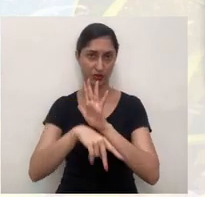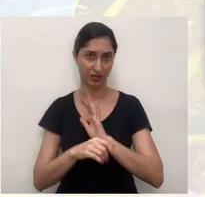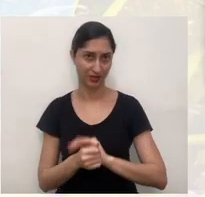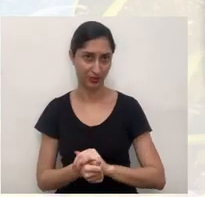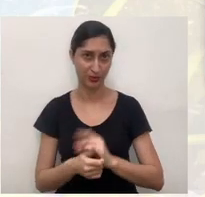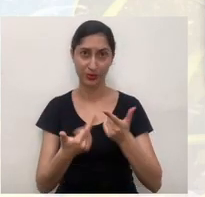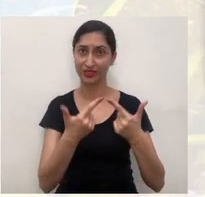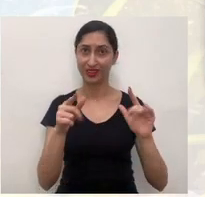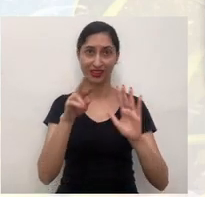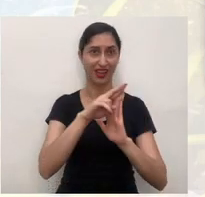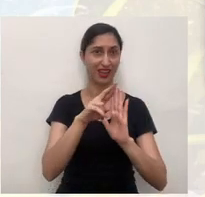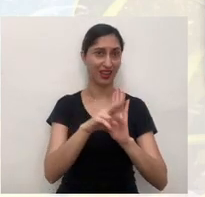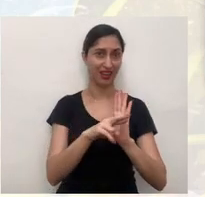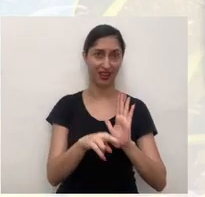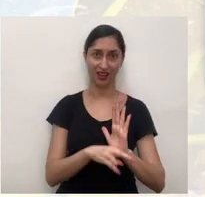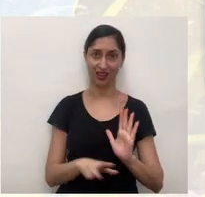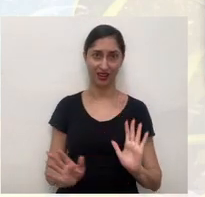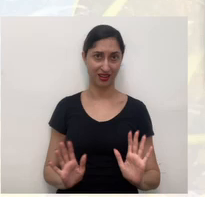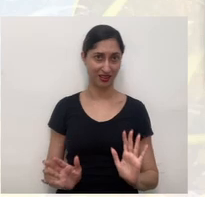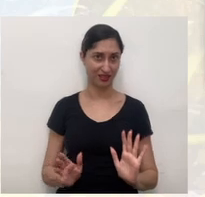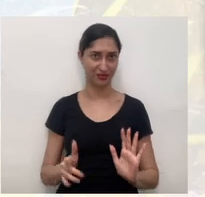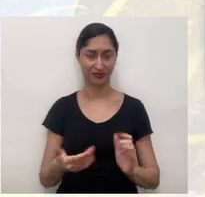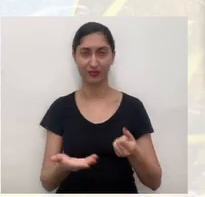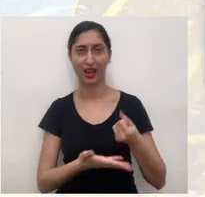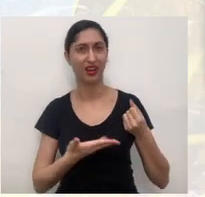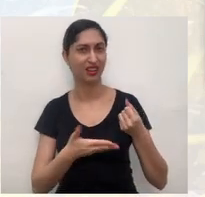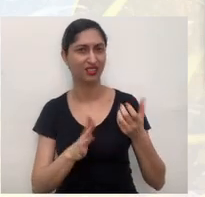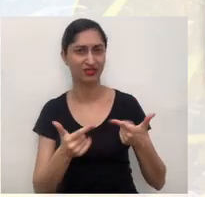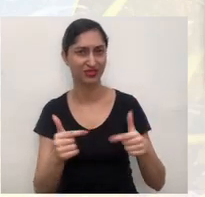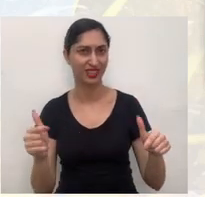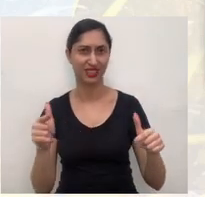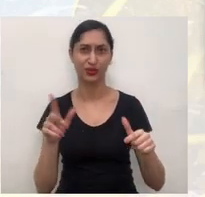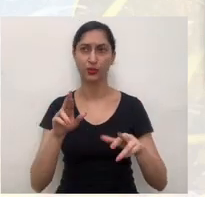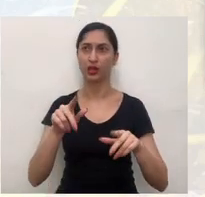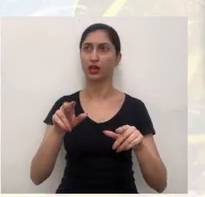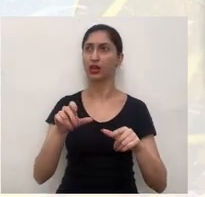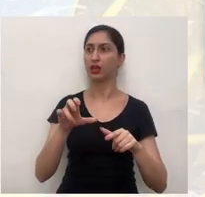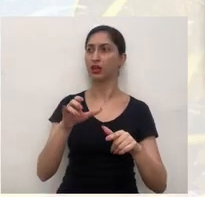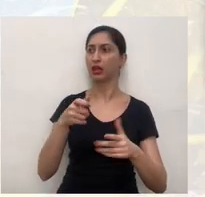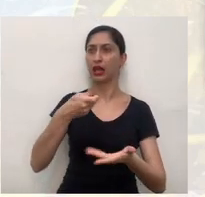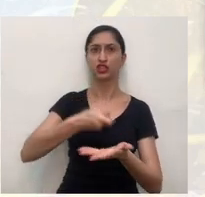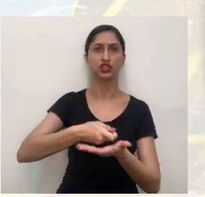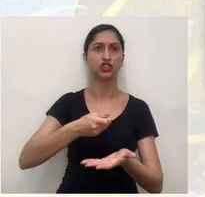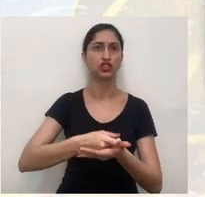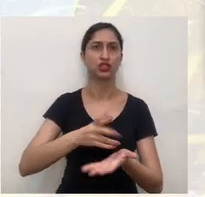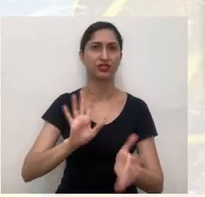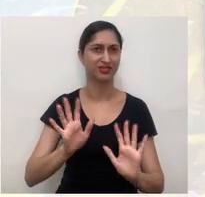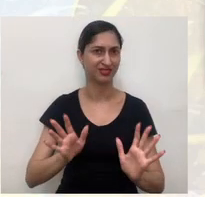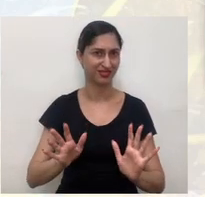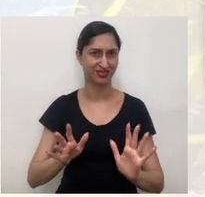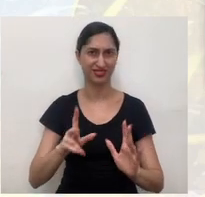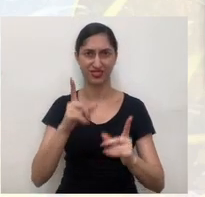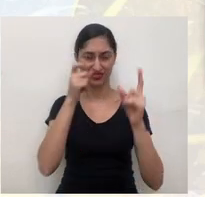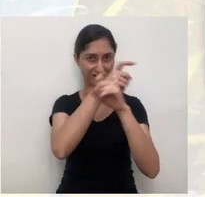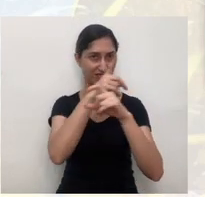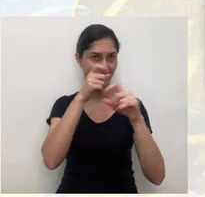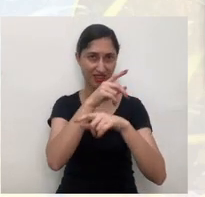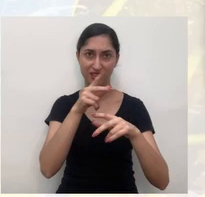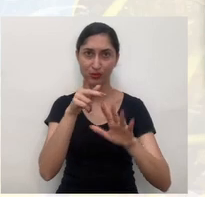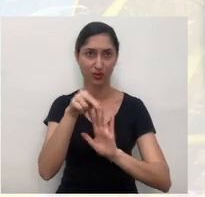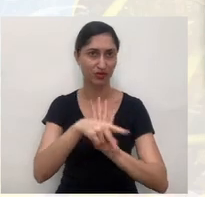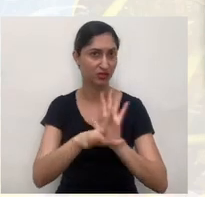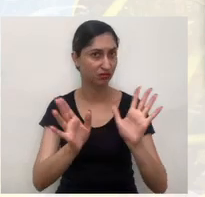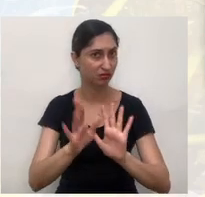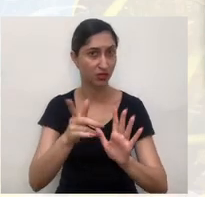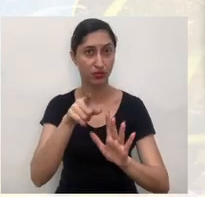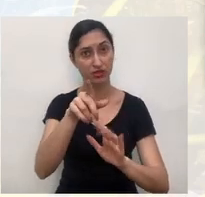uma regra, como um mínimo. Corte não é um castigo, assim, ou para uma dificuldade para o projeto. Para você